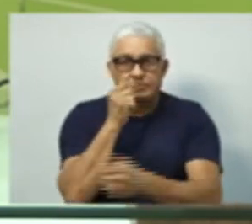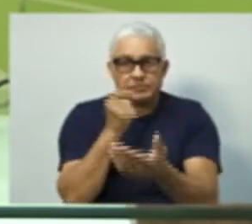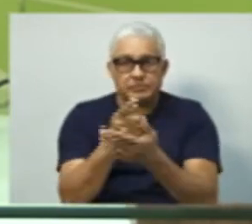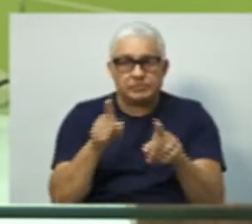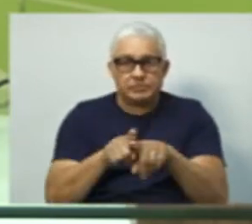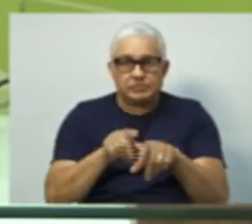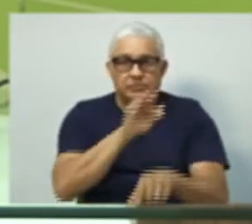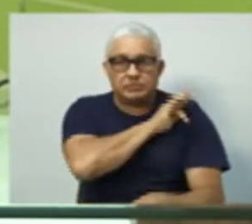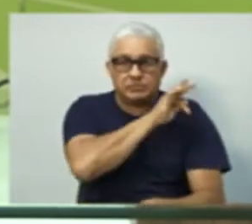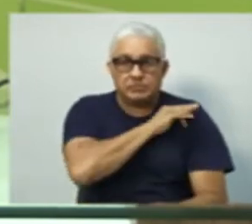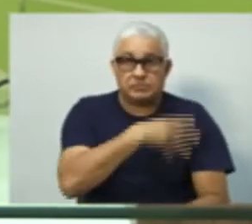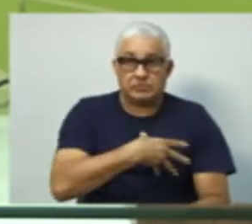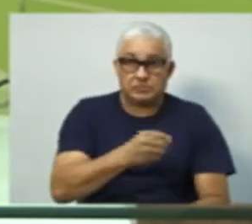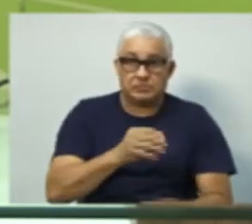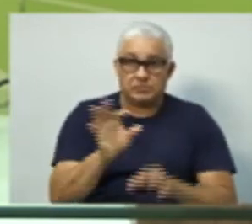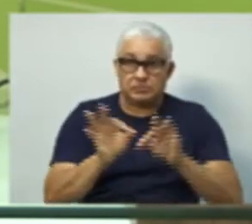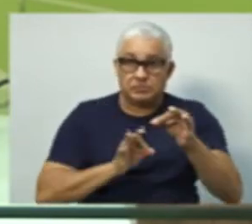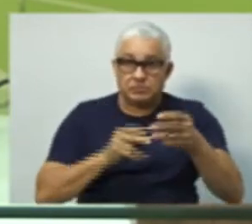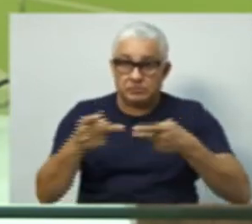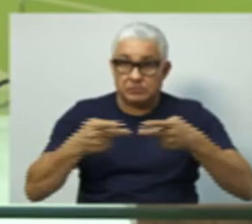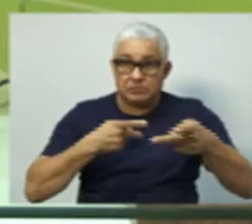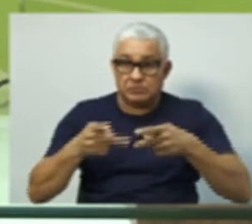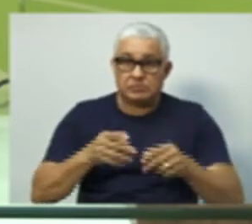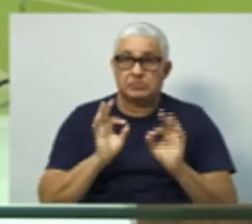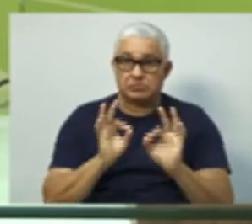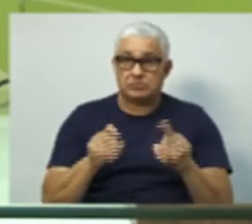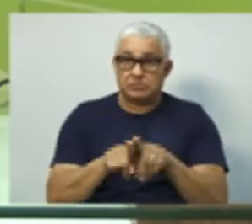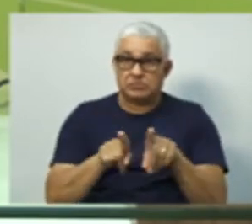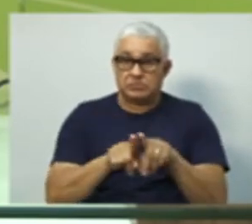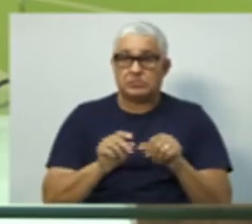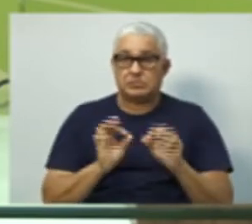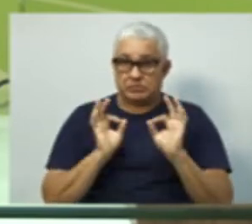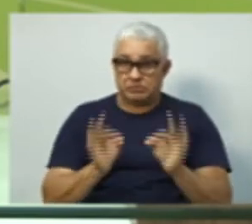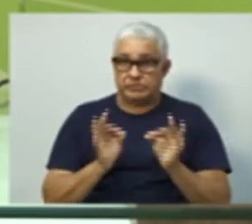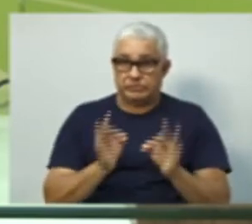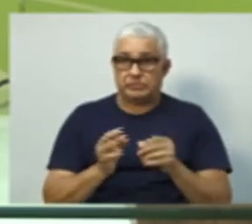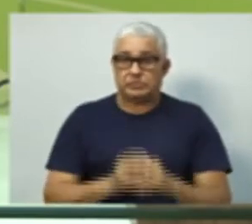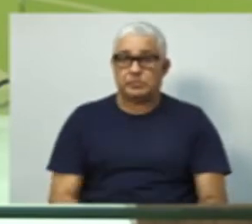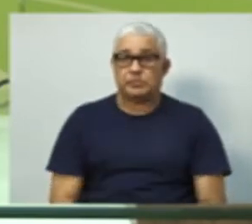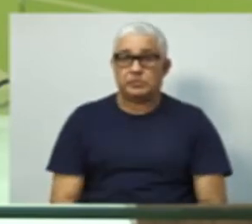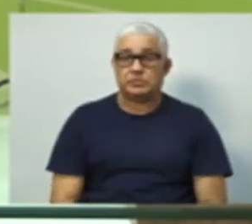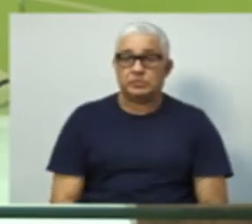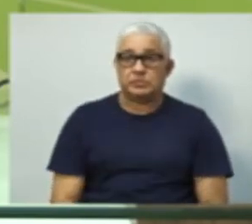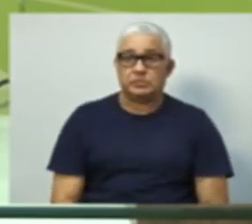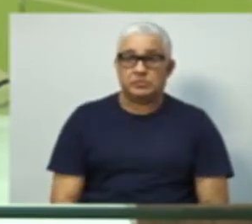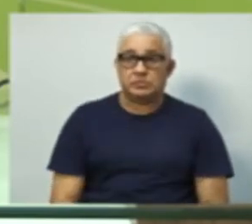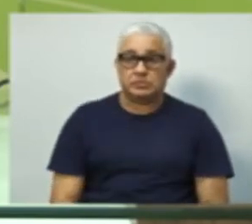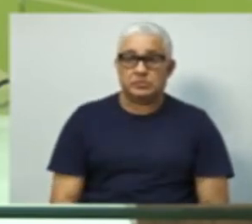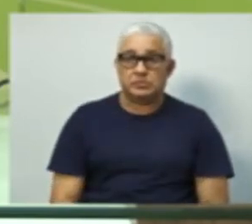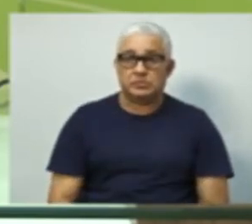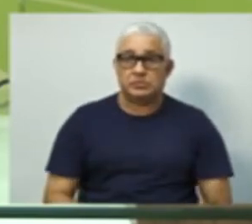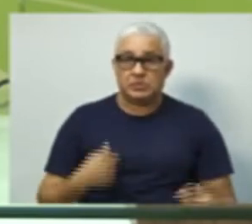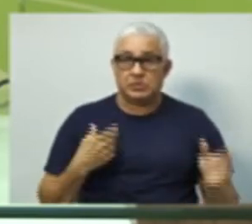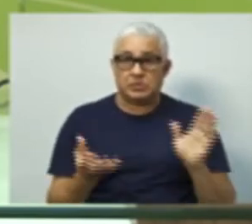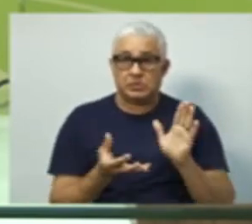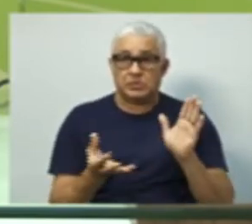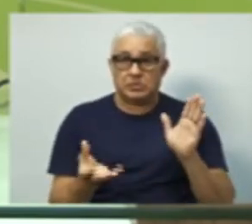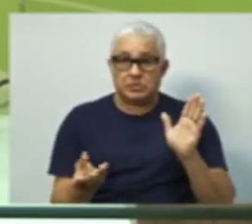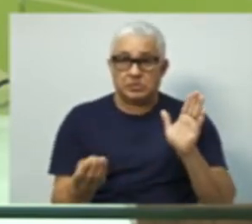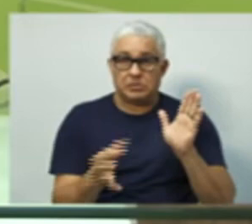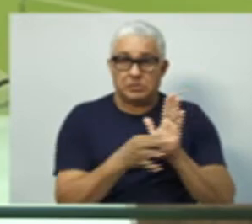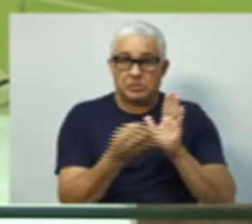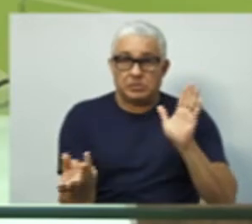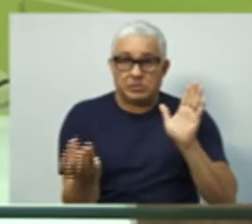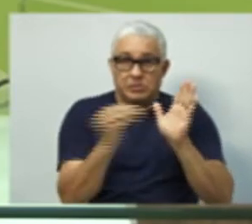tenha um projeto disso para ser executado, ele faz primeiro o quê? Um orçamento. As diretrizes orçamentárias, seja qual for